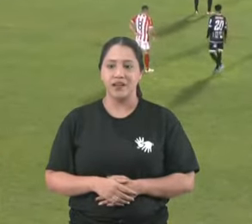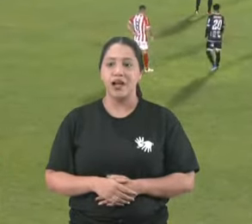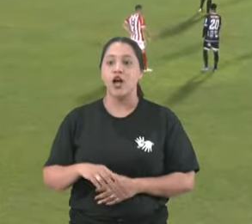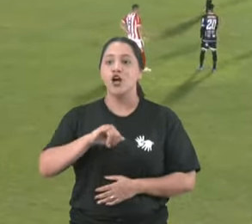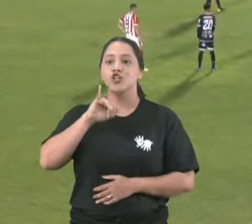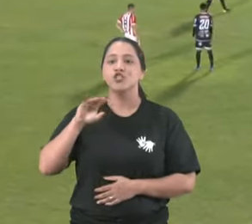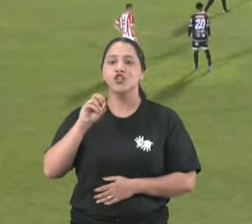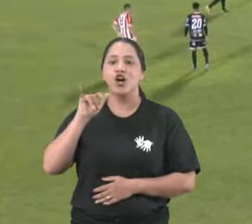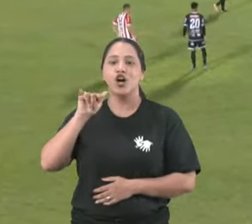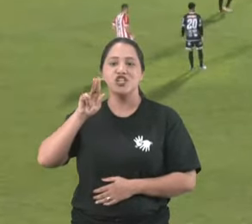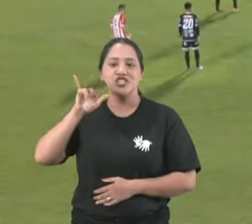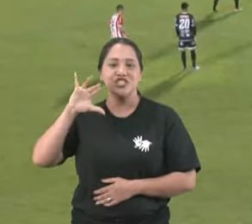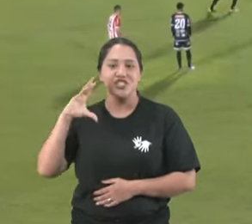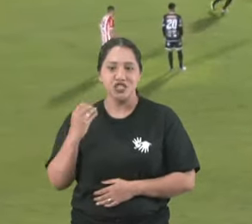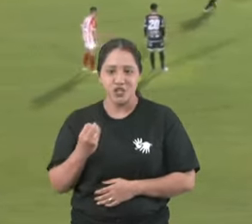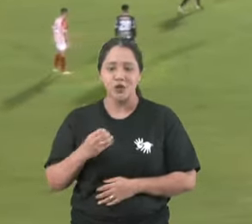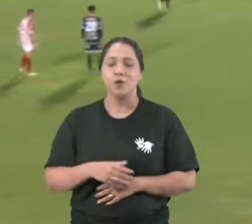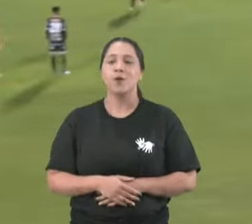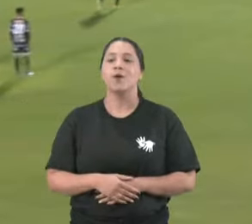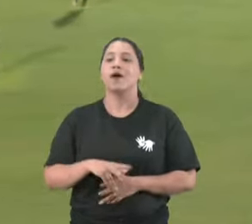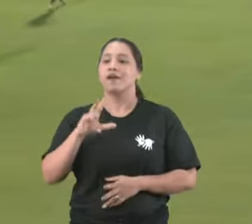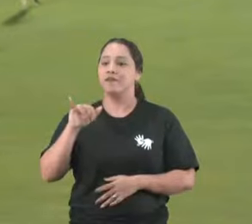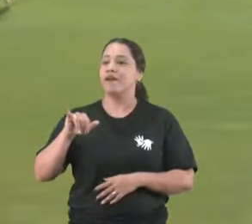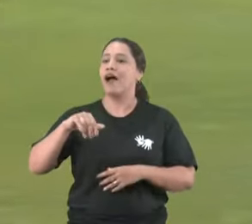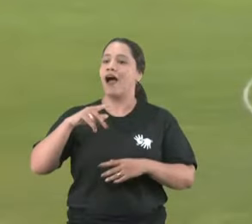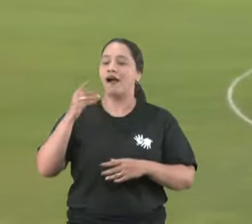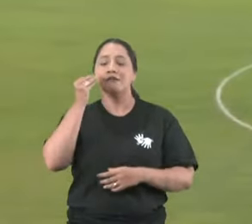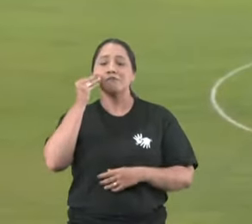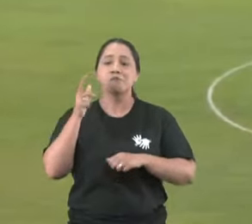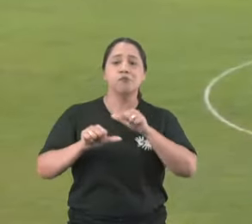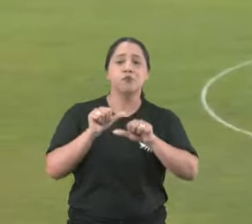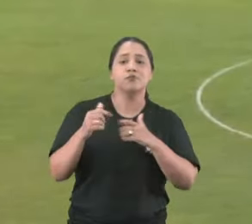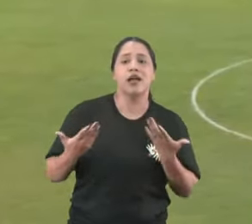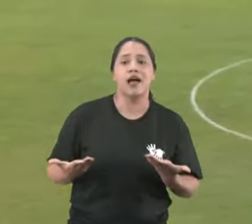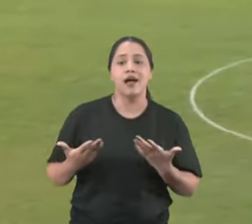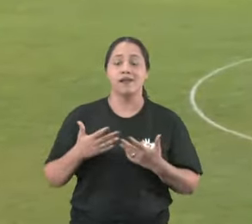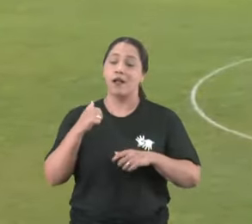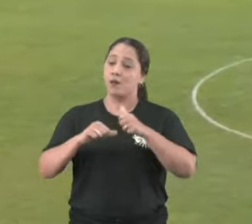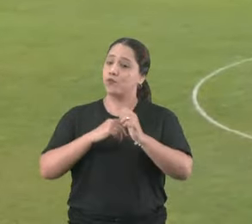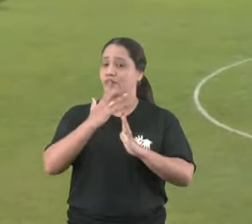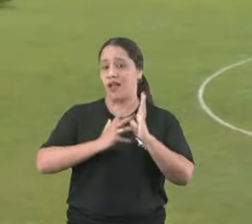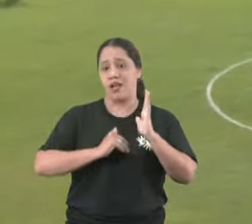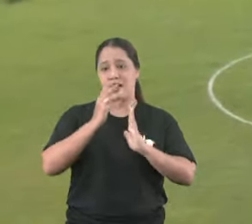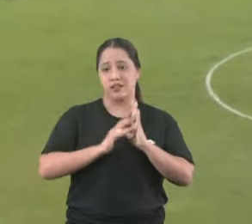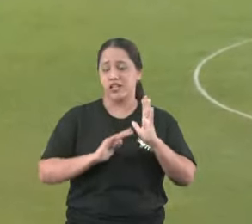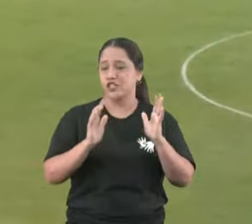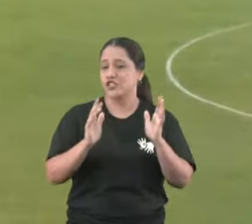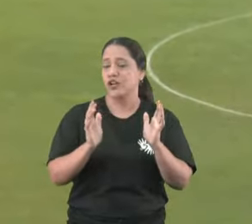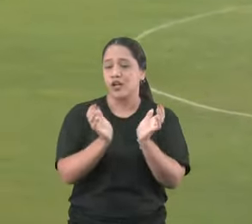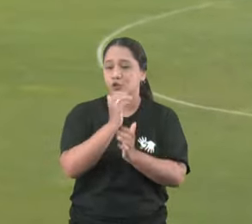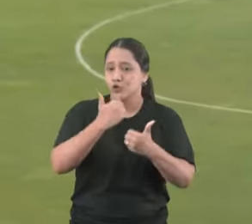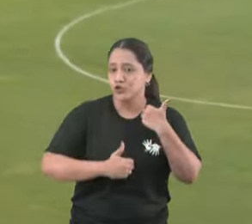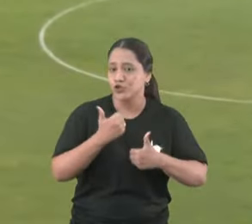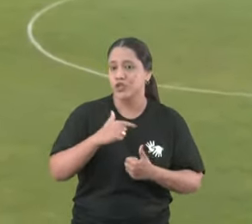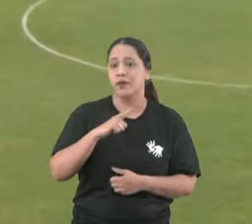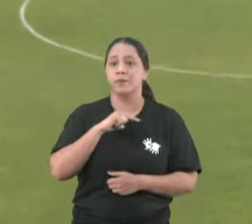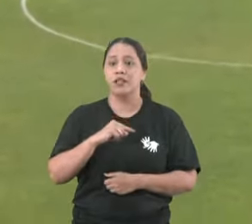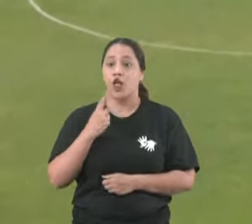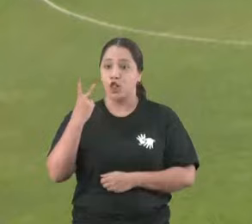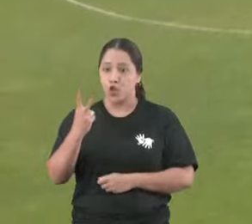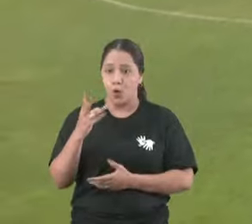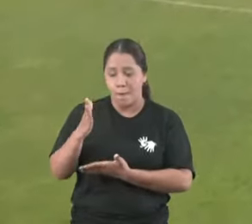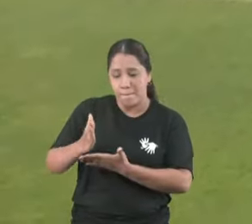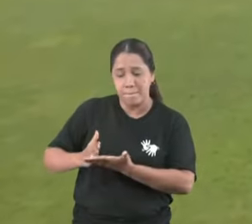Jorginho no lugar do Mike, Alberto. O que é que pretende o Daniel com essa mudança? Ele muda a característica do time usando agora dois meias em